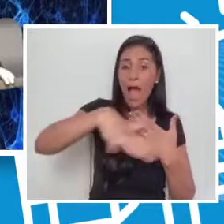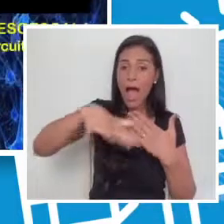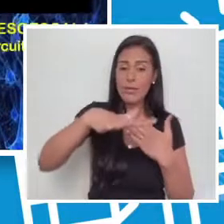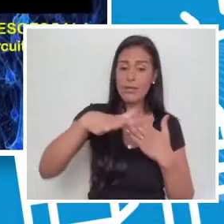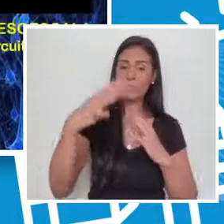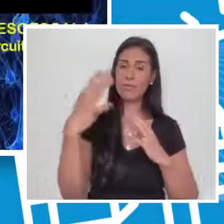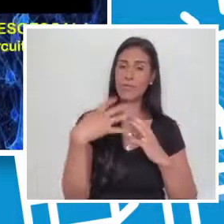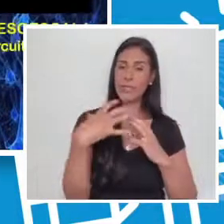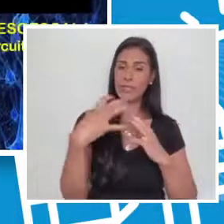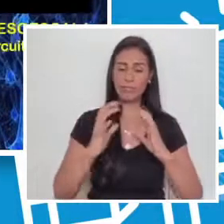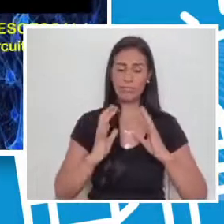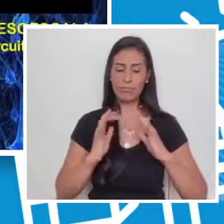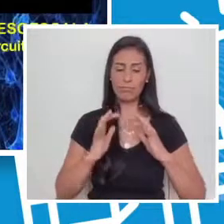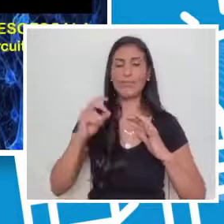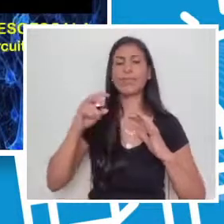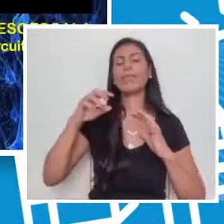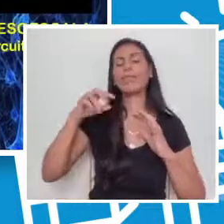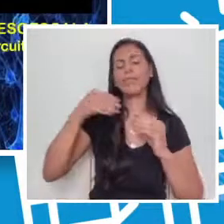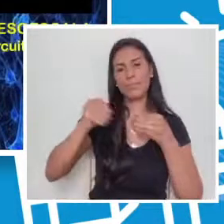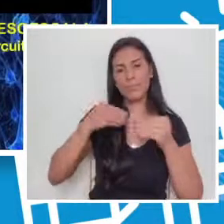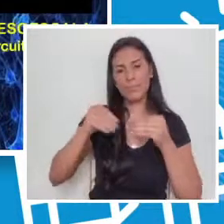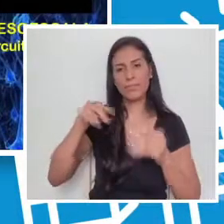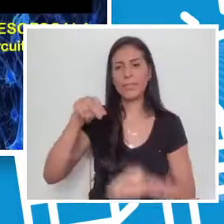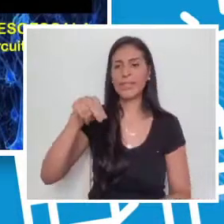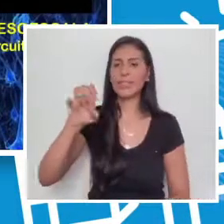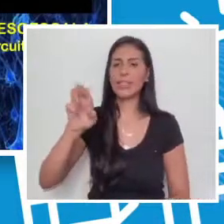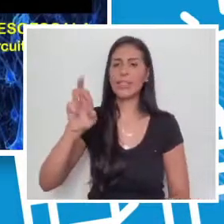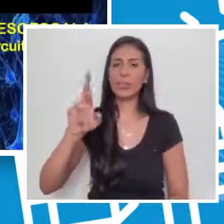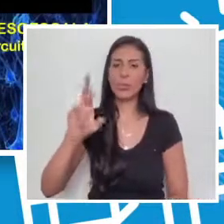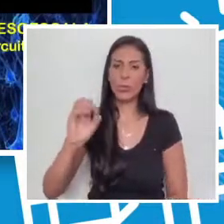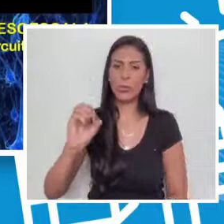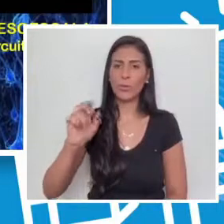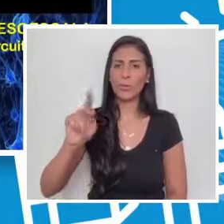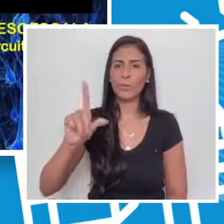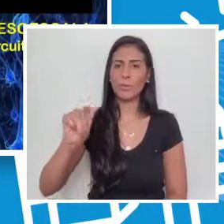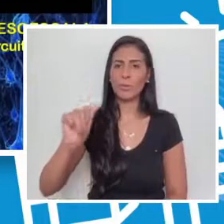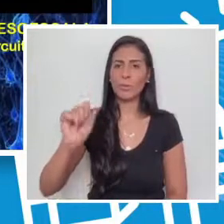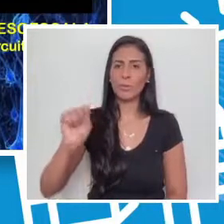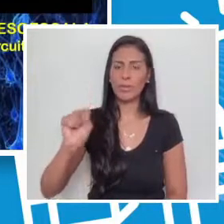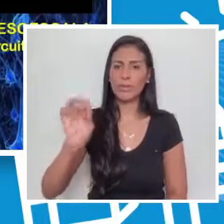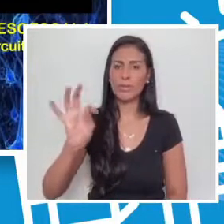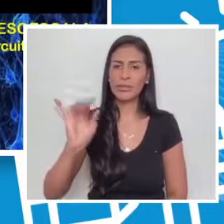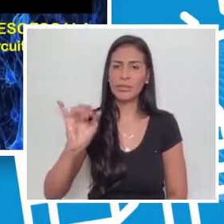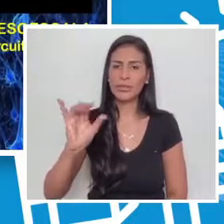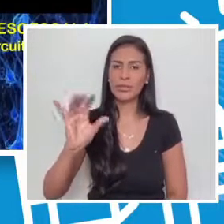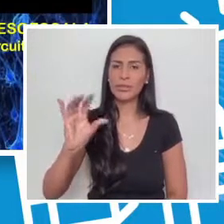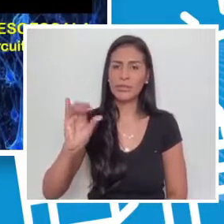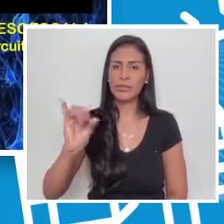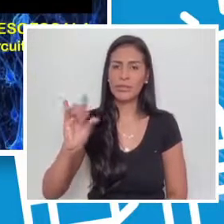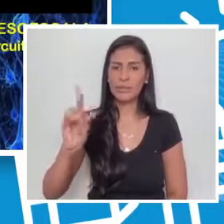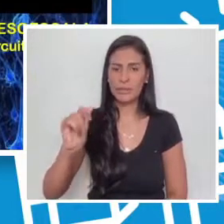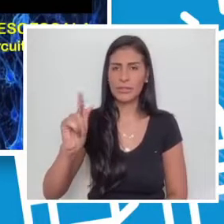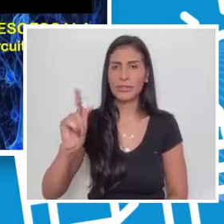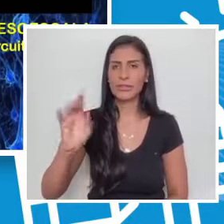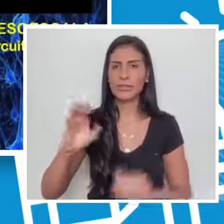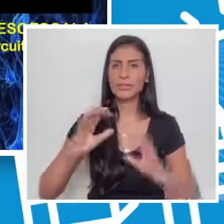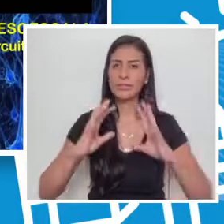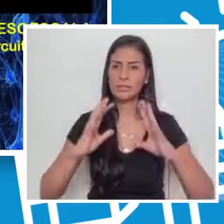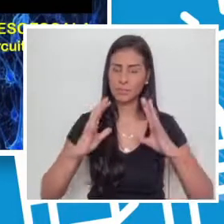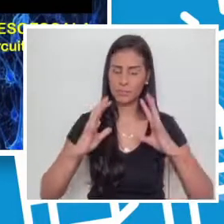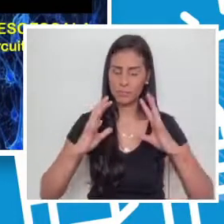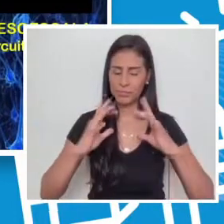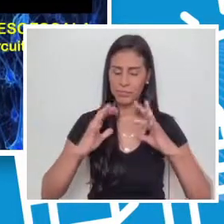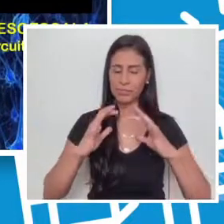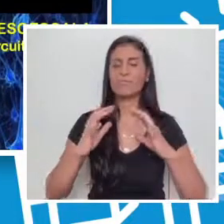neuroplasticidade. E a gente pode olhar isso também de uma maneira mais pictórica aqui. Vocês estão vendo